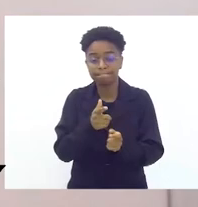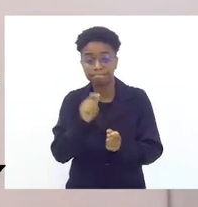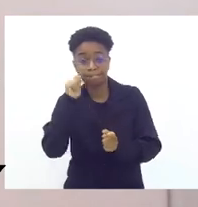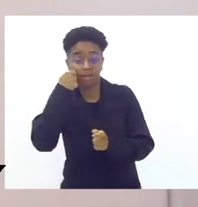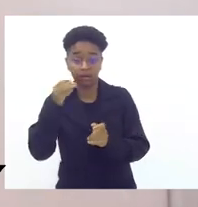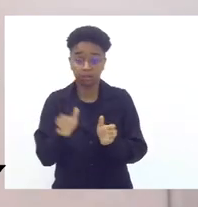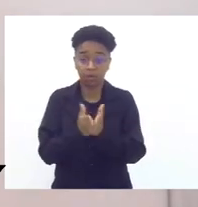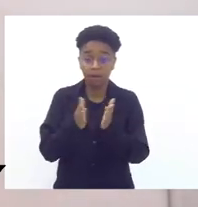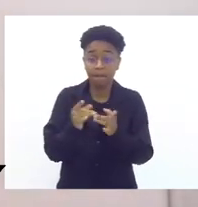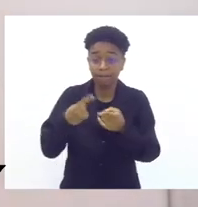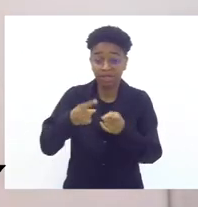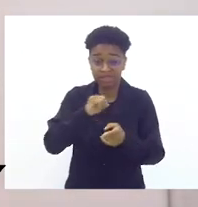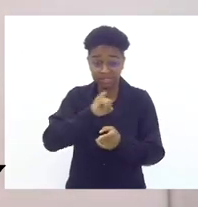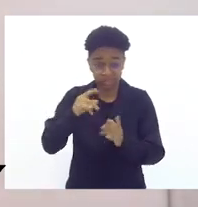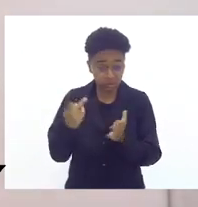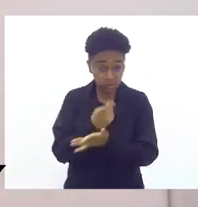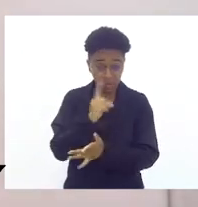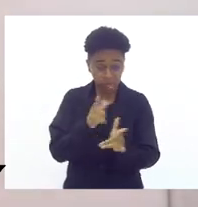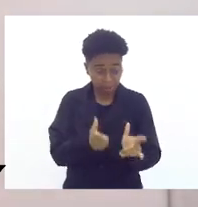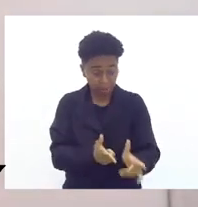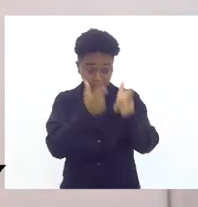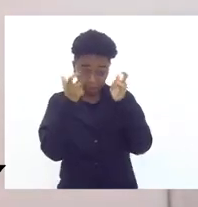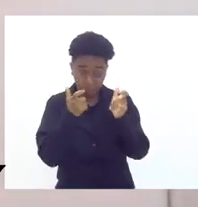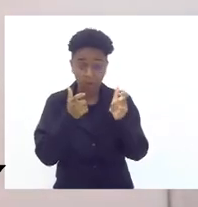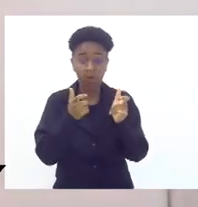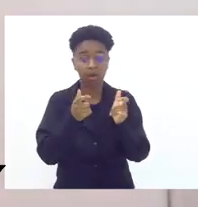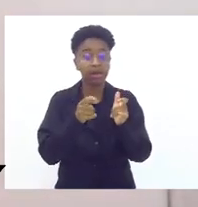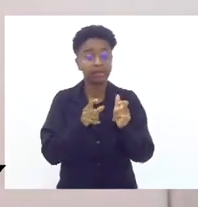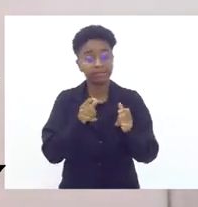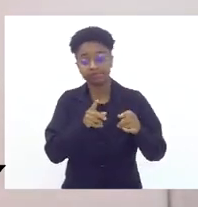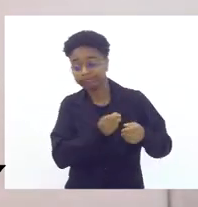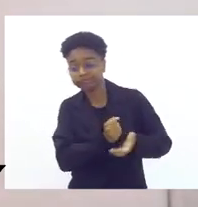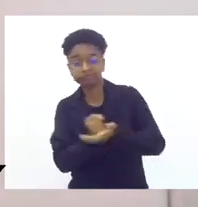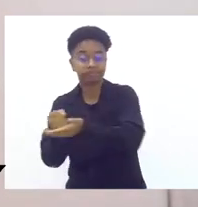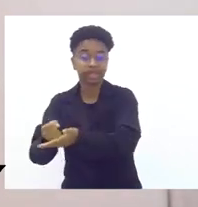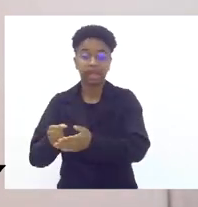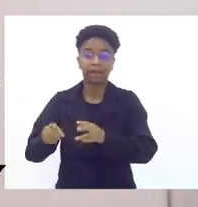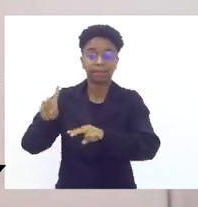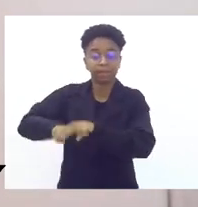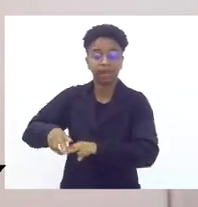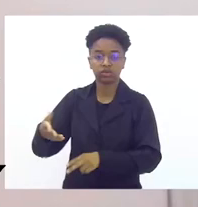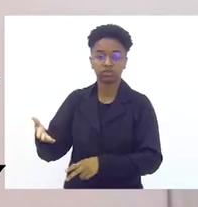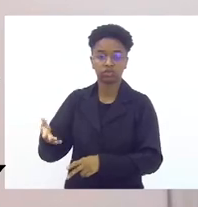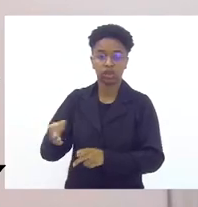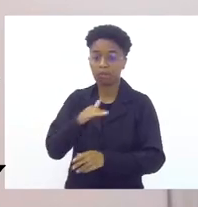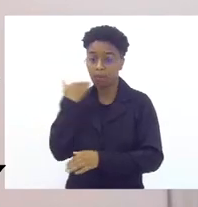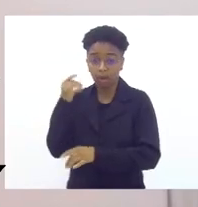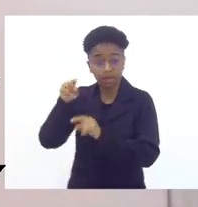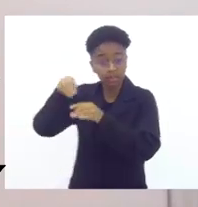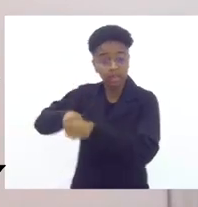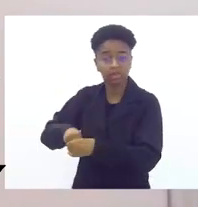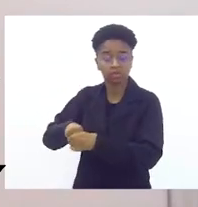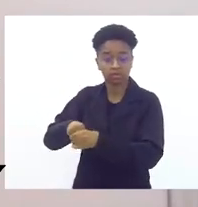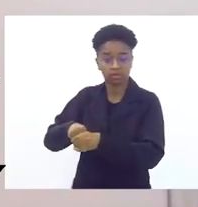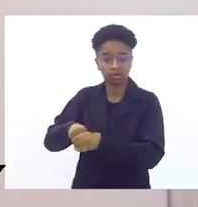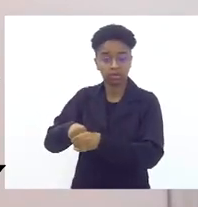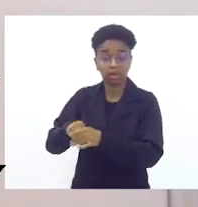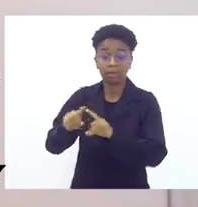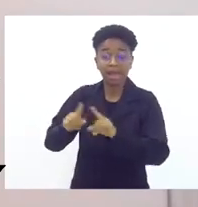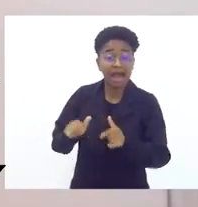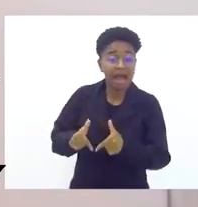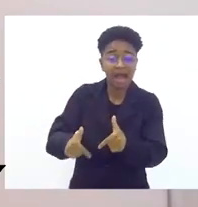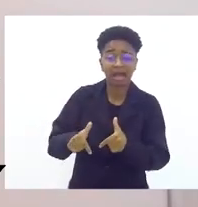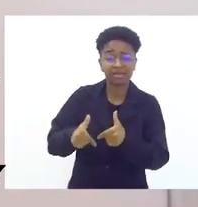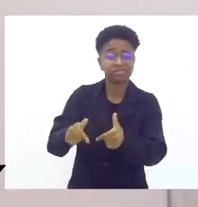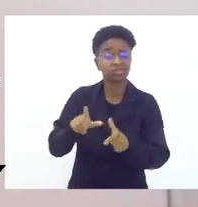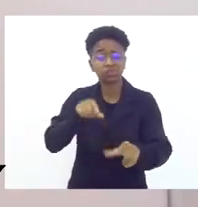fuzil deixa morrer dentro da cadeia é metropolitica operando sobre a lógica de quem sempre vai ser preso